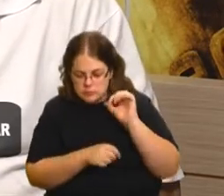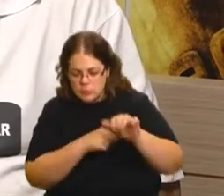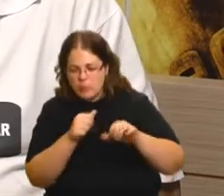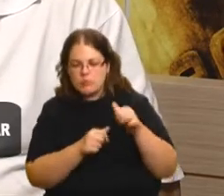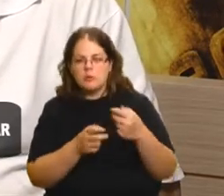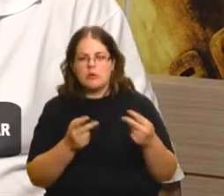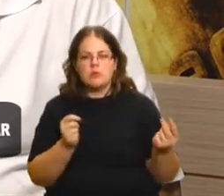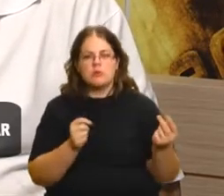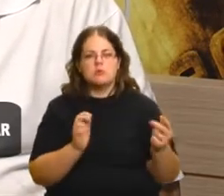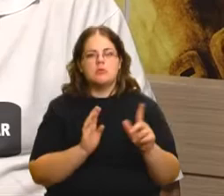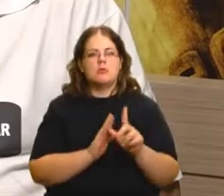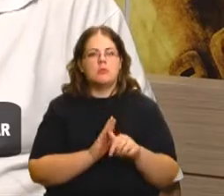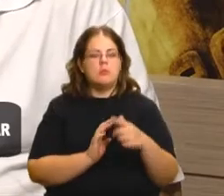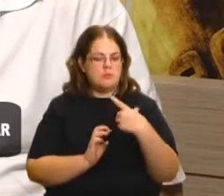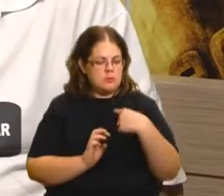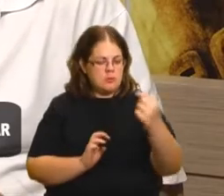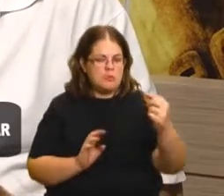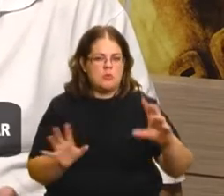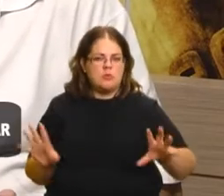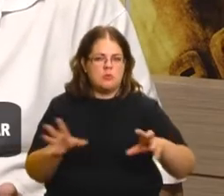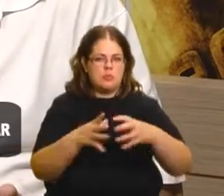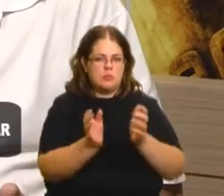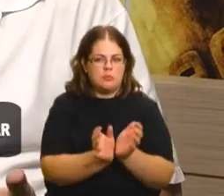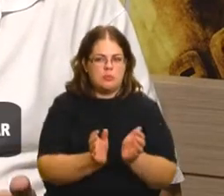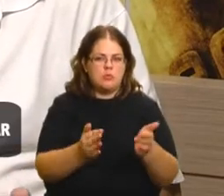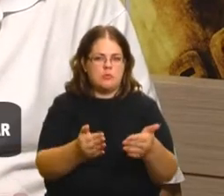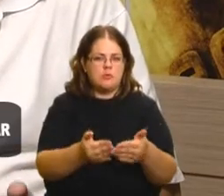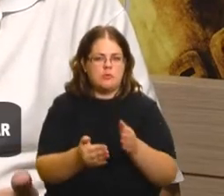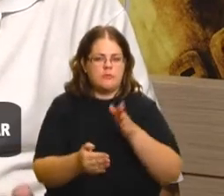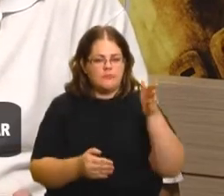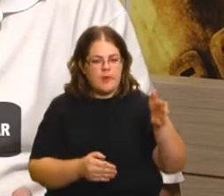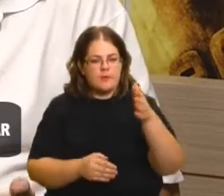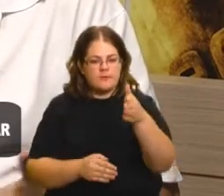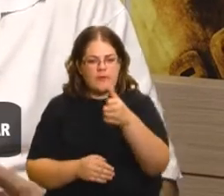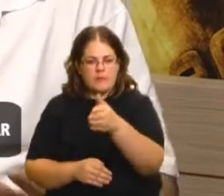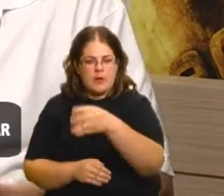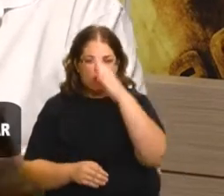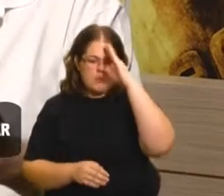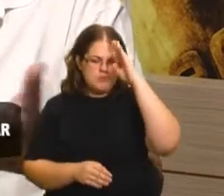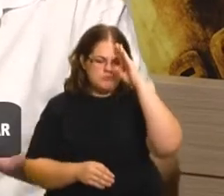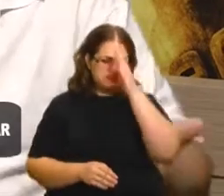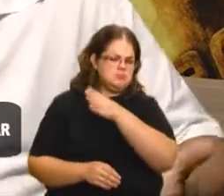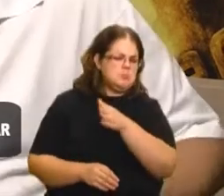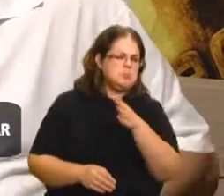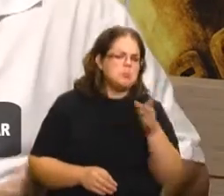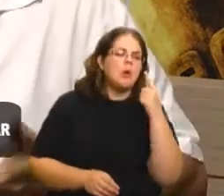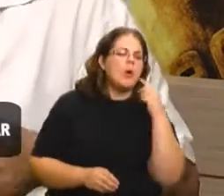lembro daquela época foi designada uma comissão para passar nos quartéis e tentar